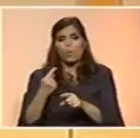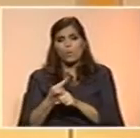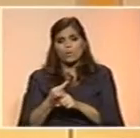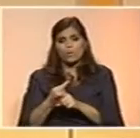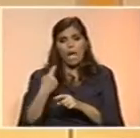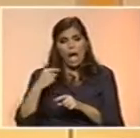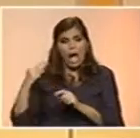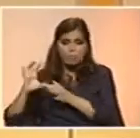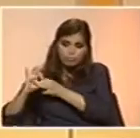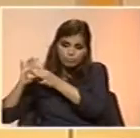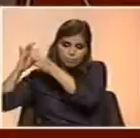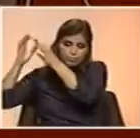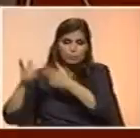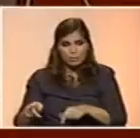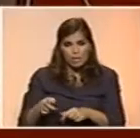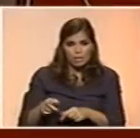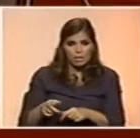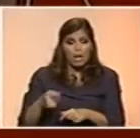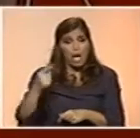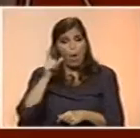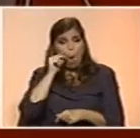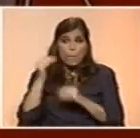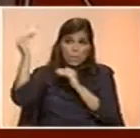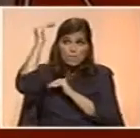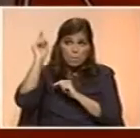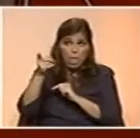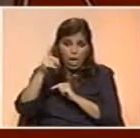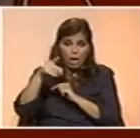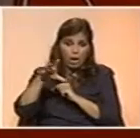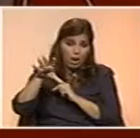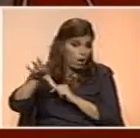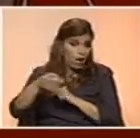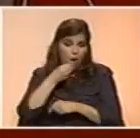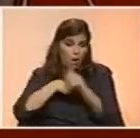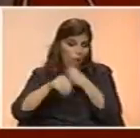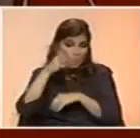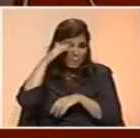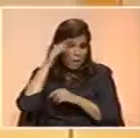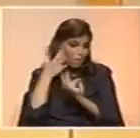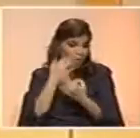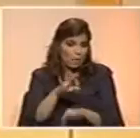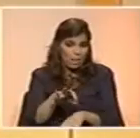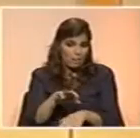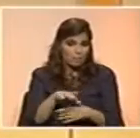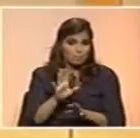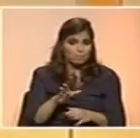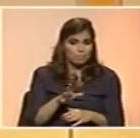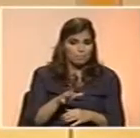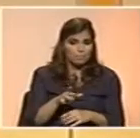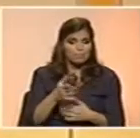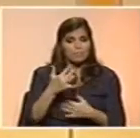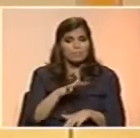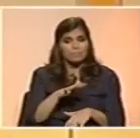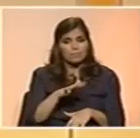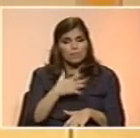que há uma cadeia trófica e que ela existe e temos que a respeitar e temos que a entender. Por outro lado, não poderia deixar